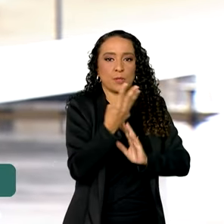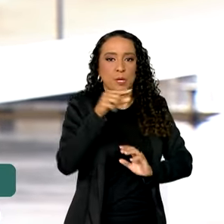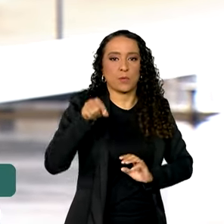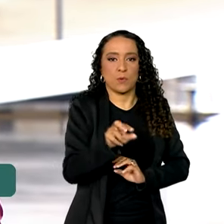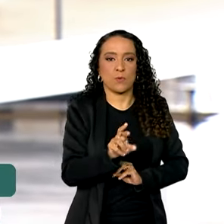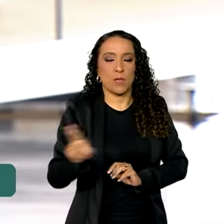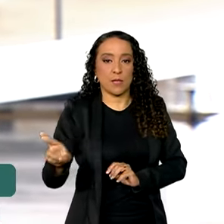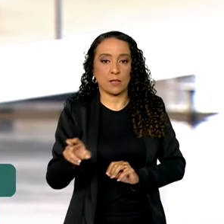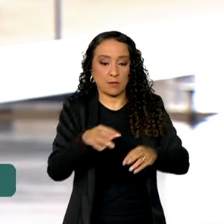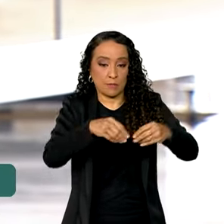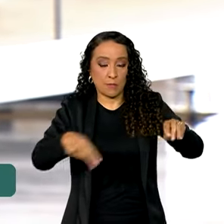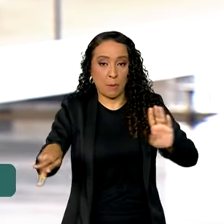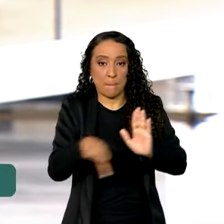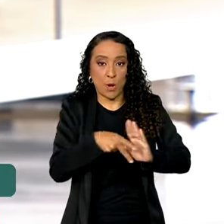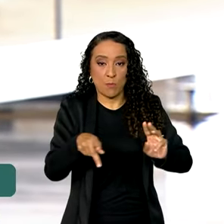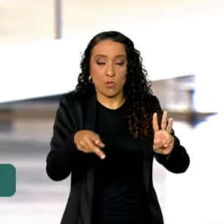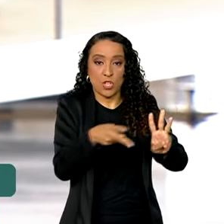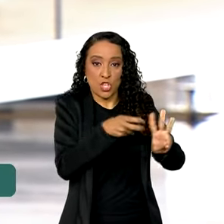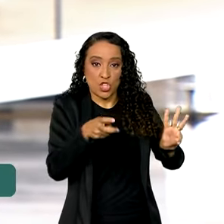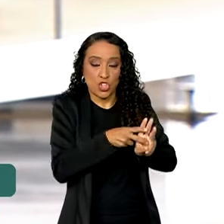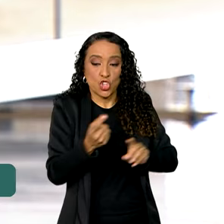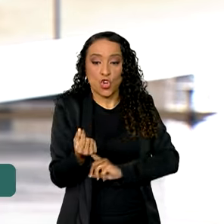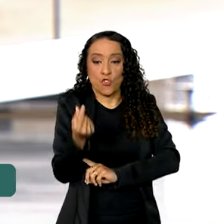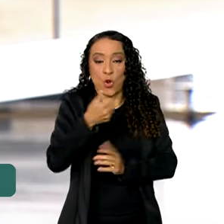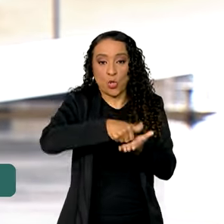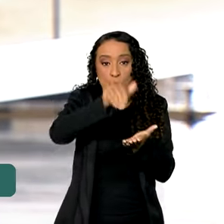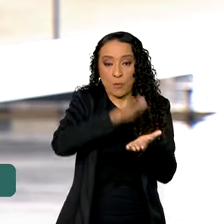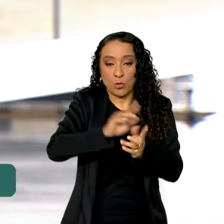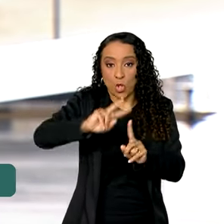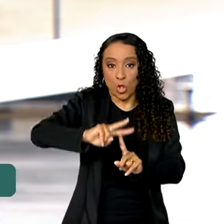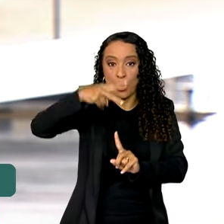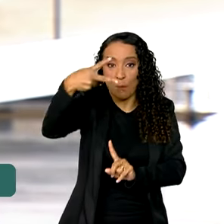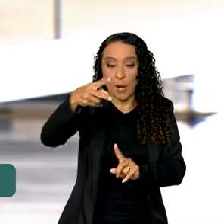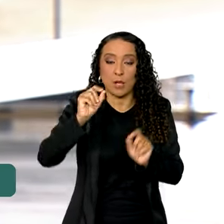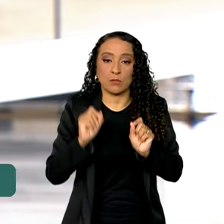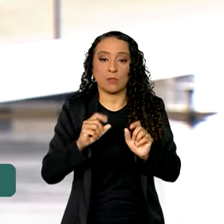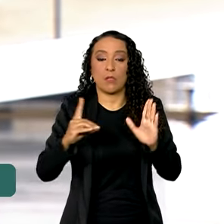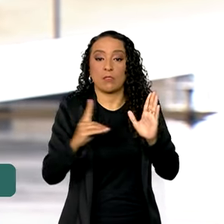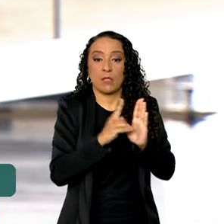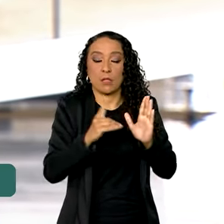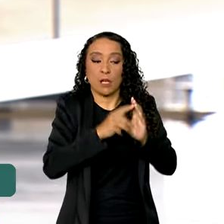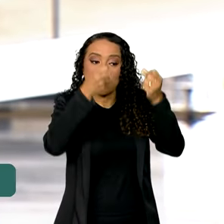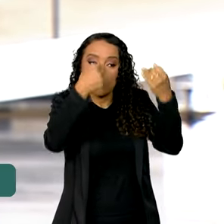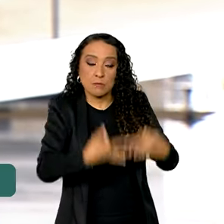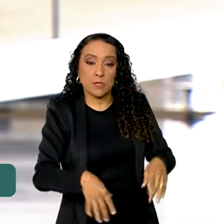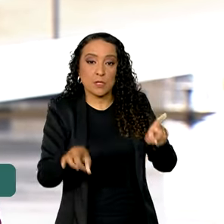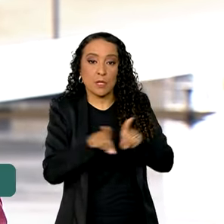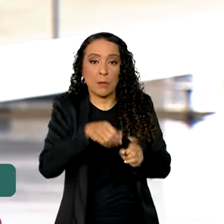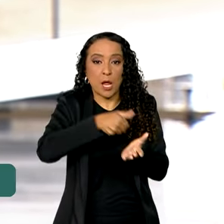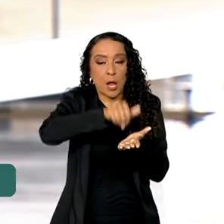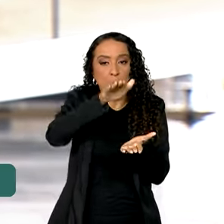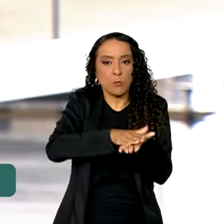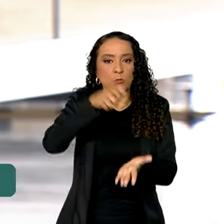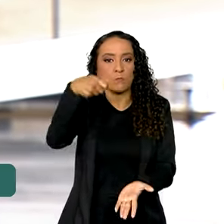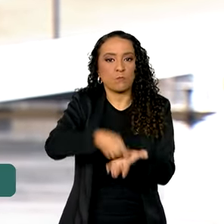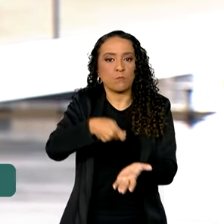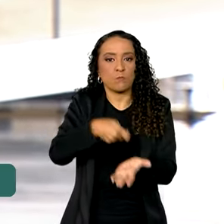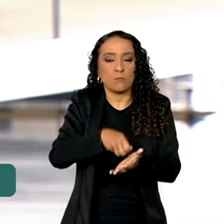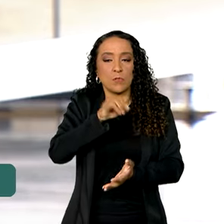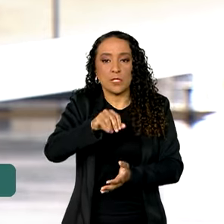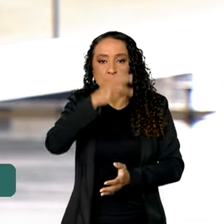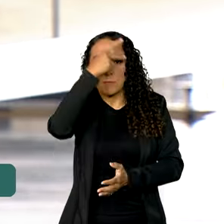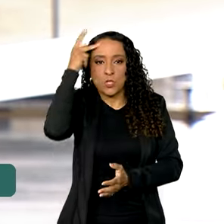R$1.000 para R$3.000. Em terras indígenas, o valor da multa será dobrado. O decreto estabelece ainda multas pesadas para quem